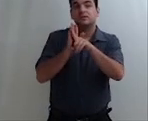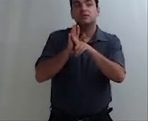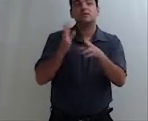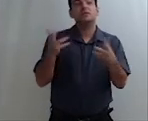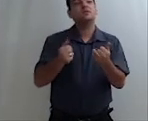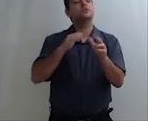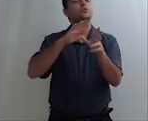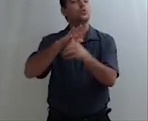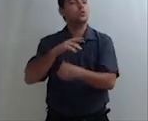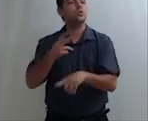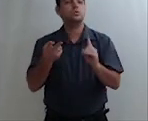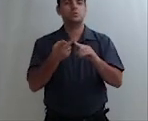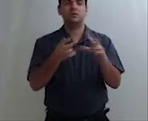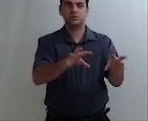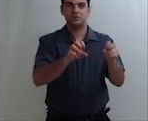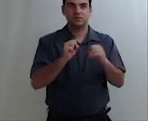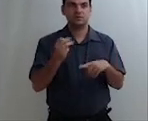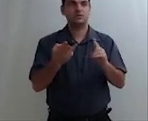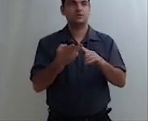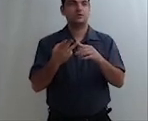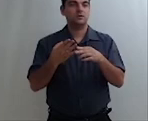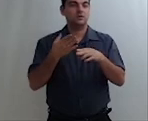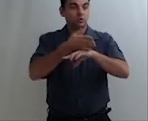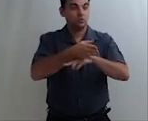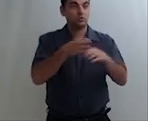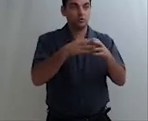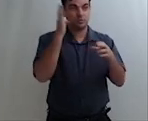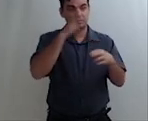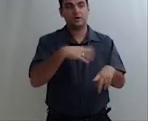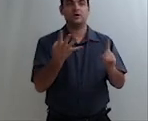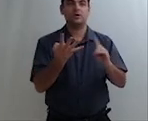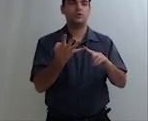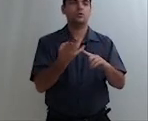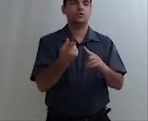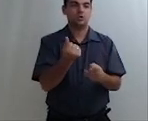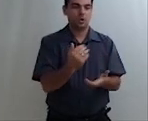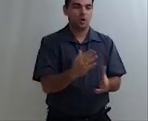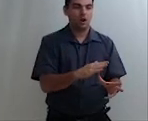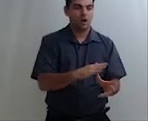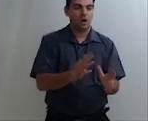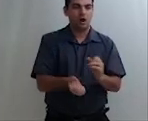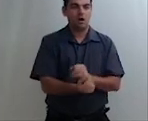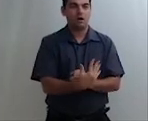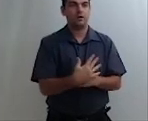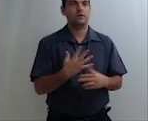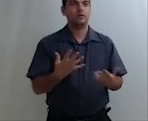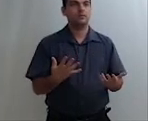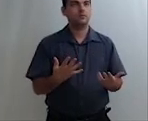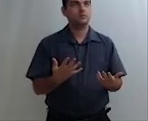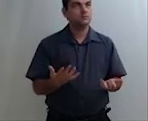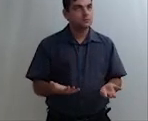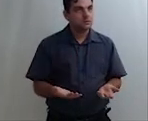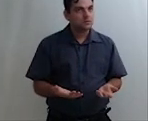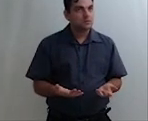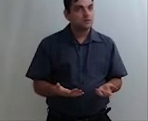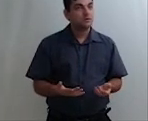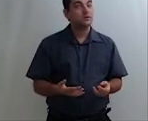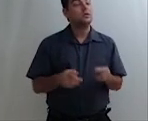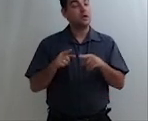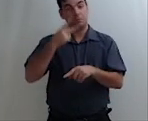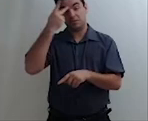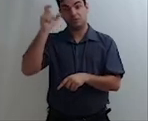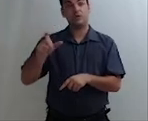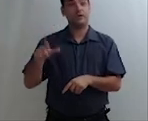roubo receptação Associação lavagem de dinheiro o qual a pessoa seria responsável